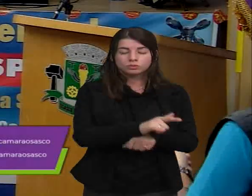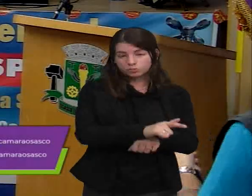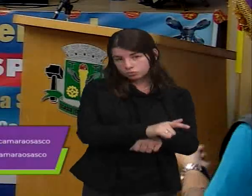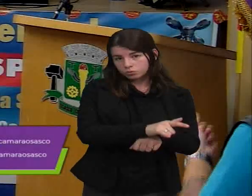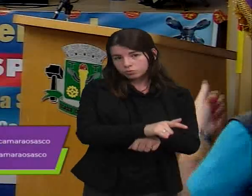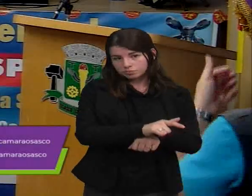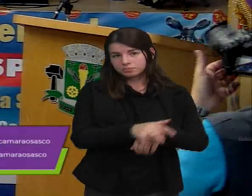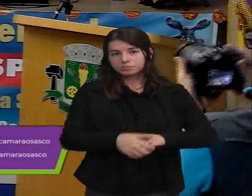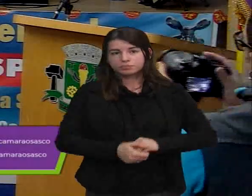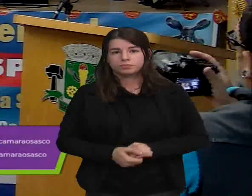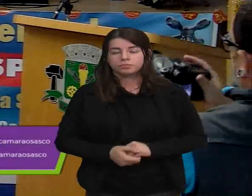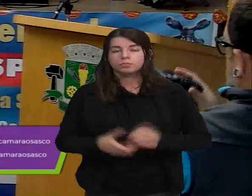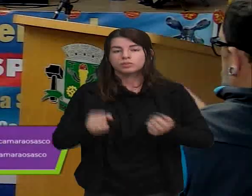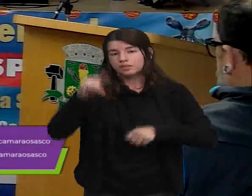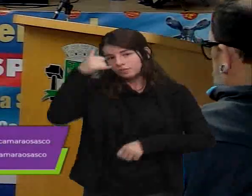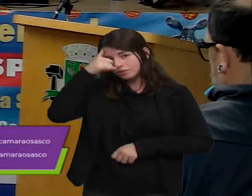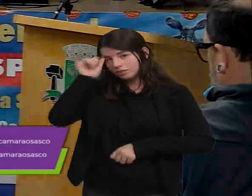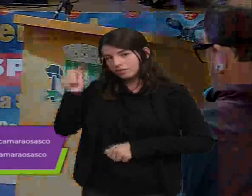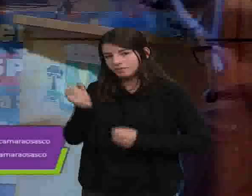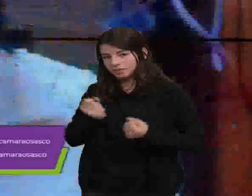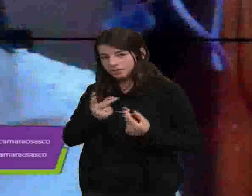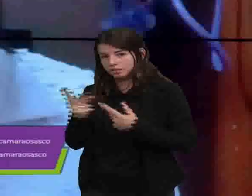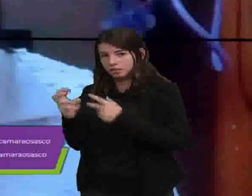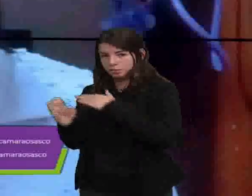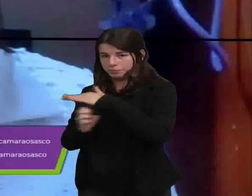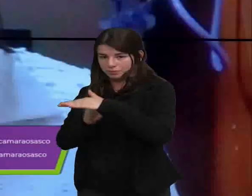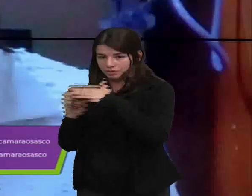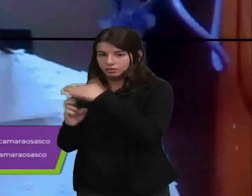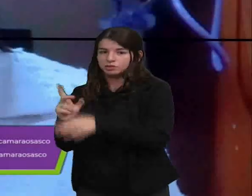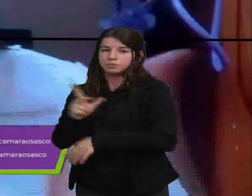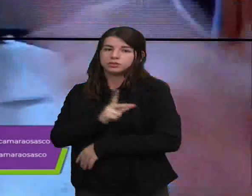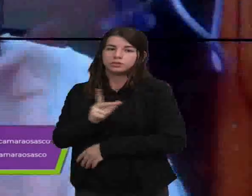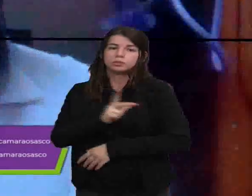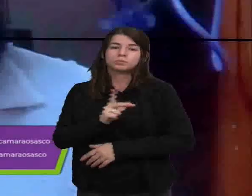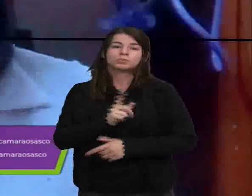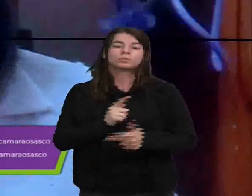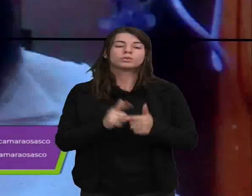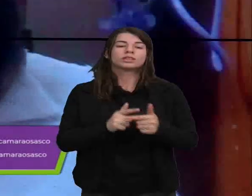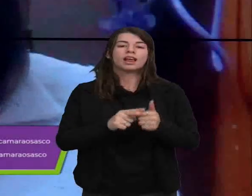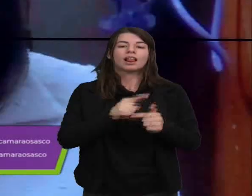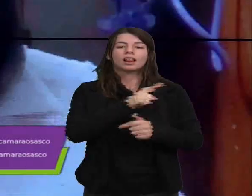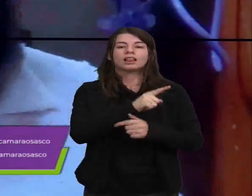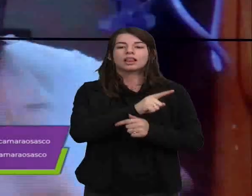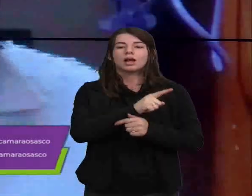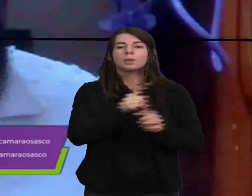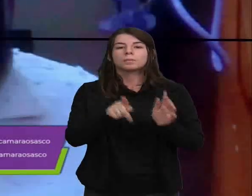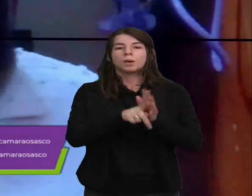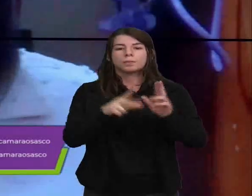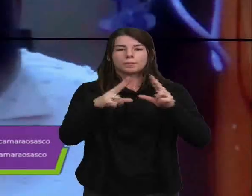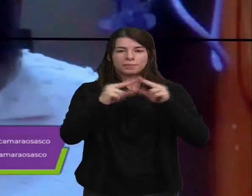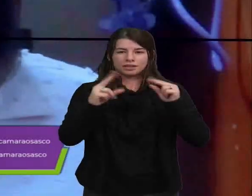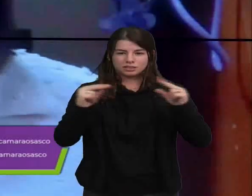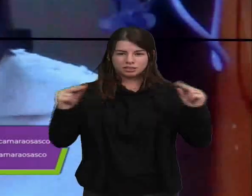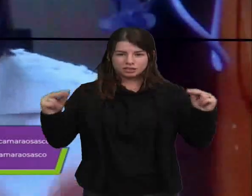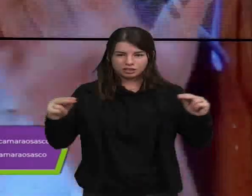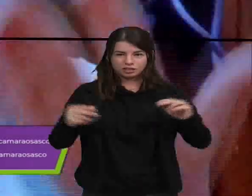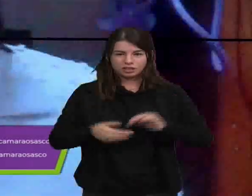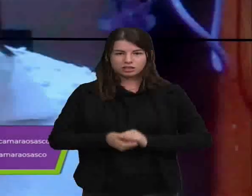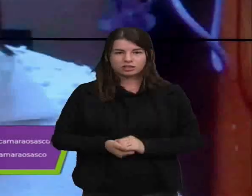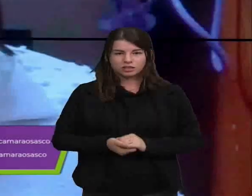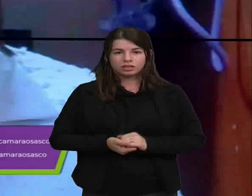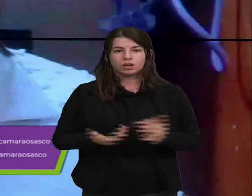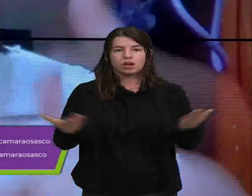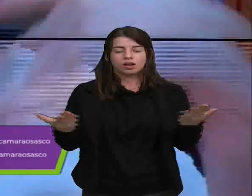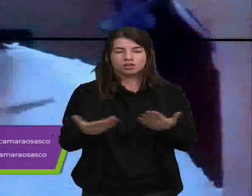privatização da Sabesp em defesa da Sabesp pública porque eu estou aqui em Brasília mas eu fiz questão de gravar esse vídeo e saudar esse